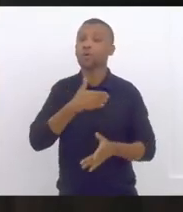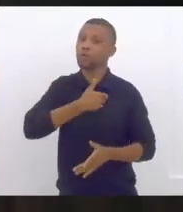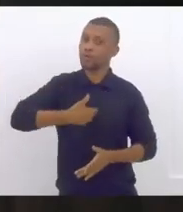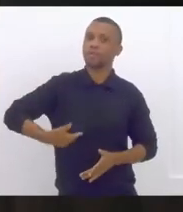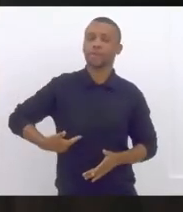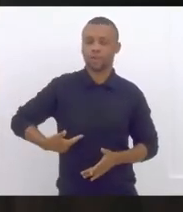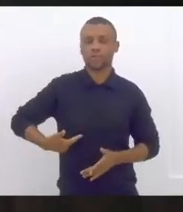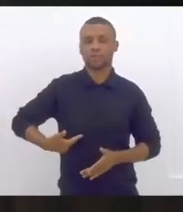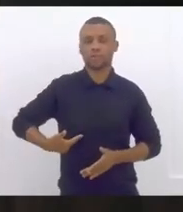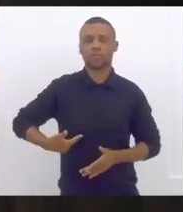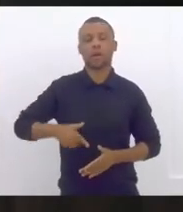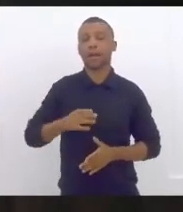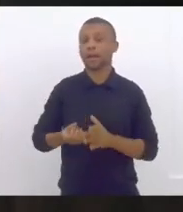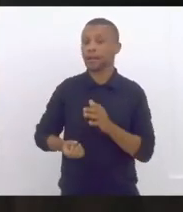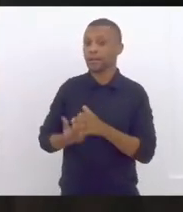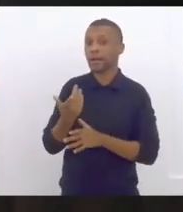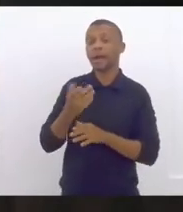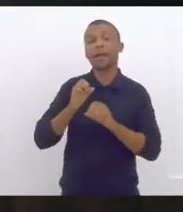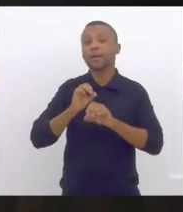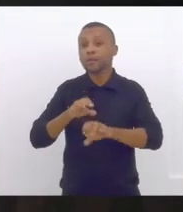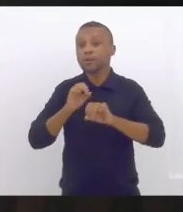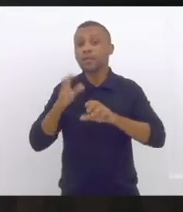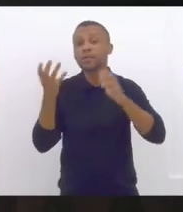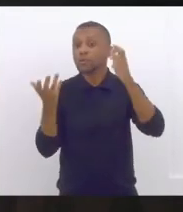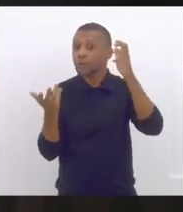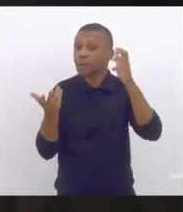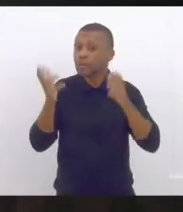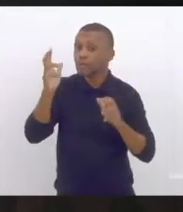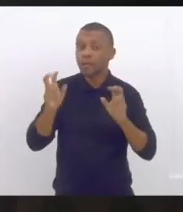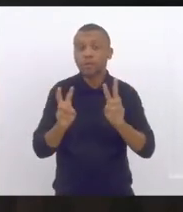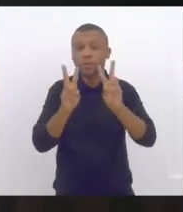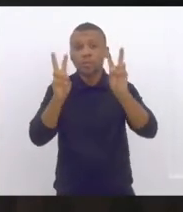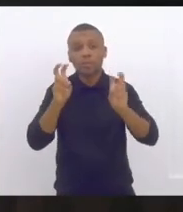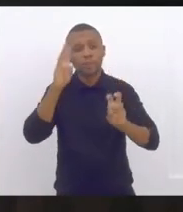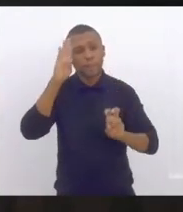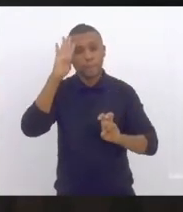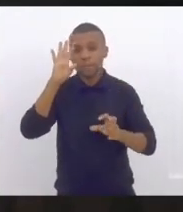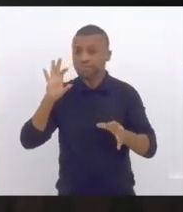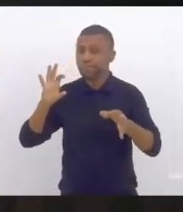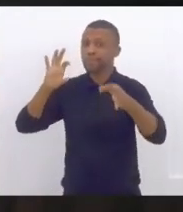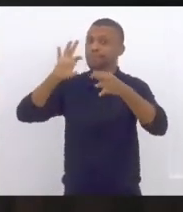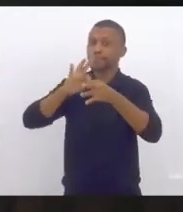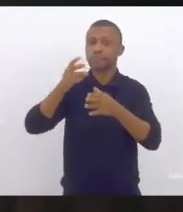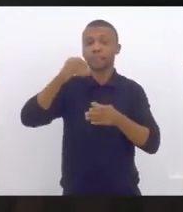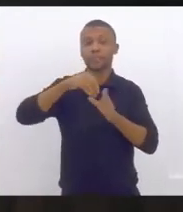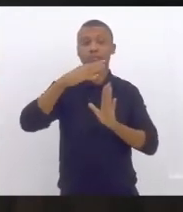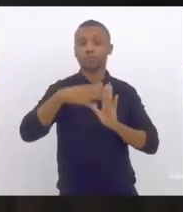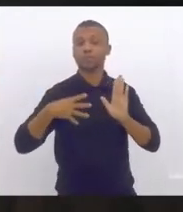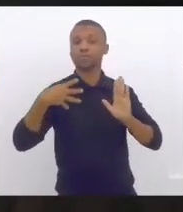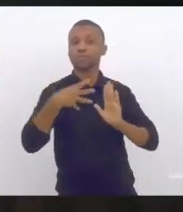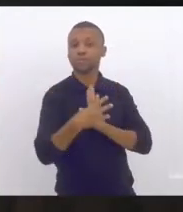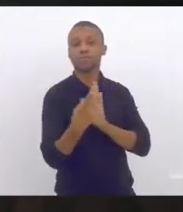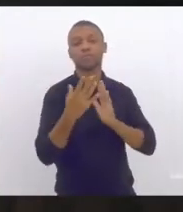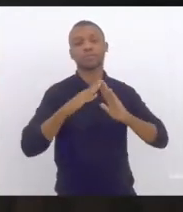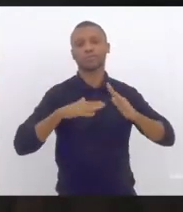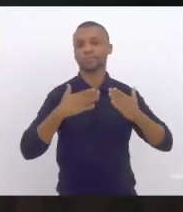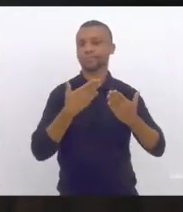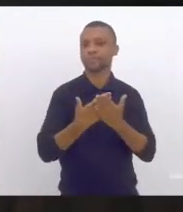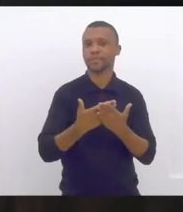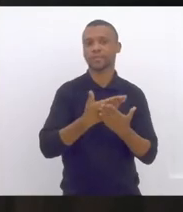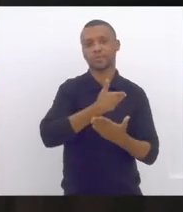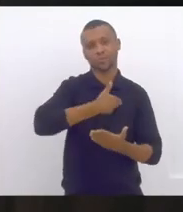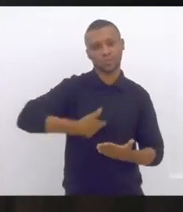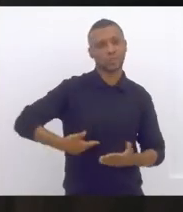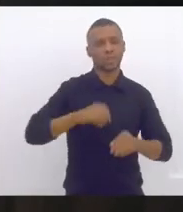Executivo a implantar a educação climática como tema transversal no currículo da rede estadual de educação,